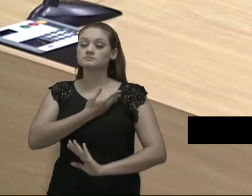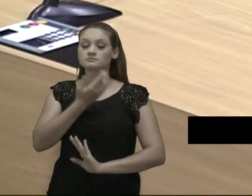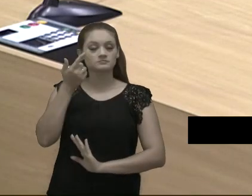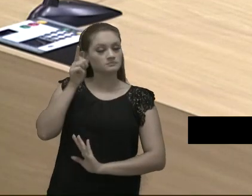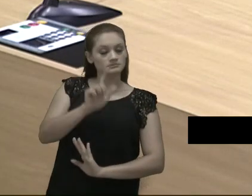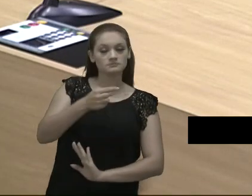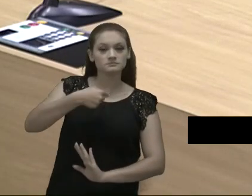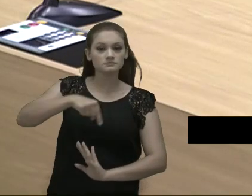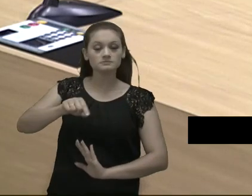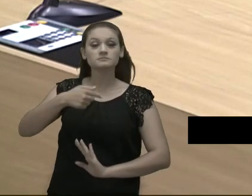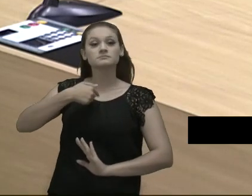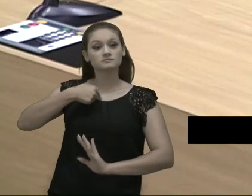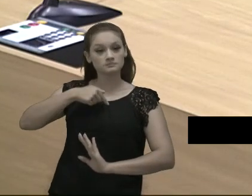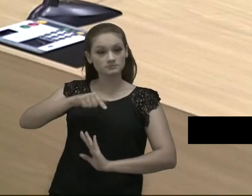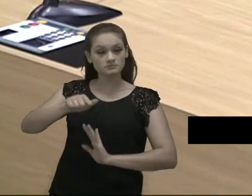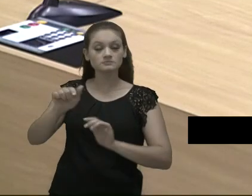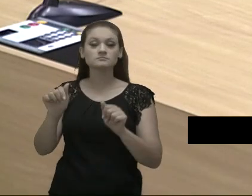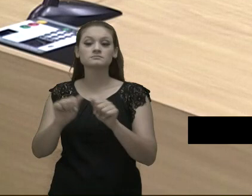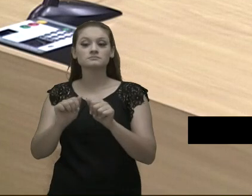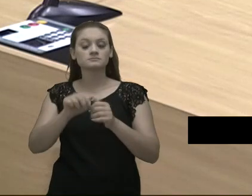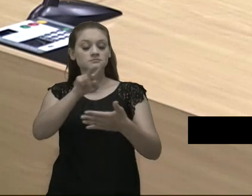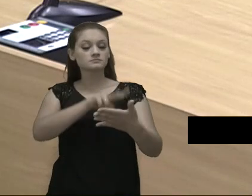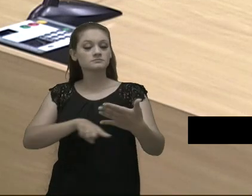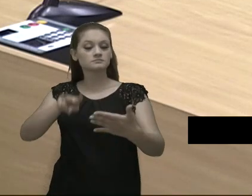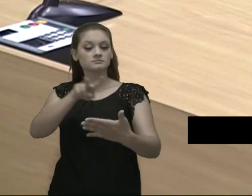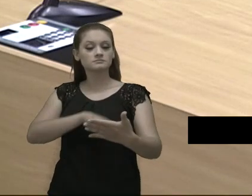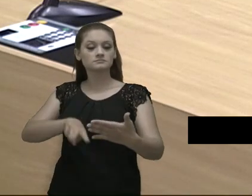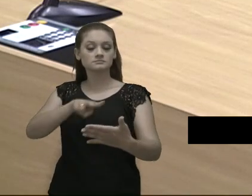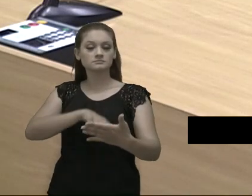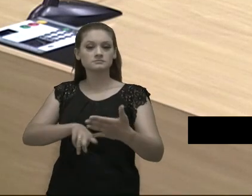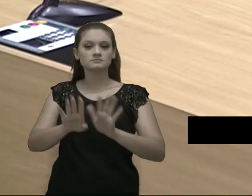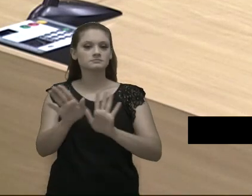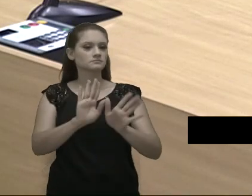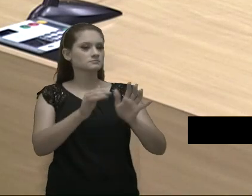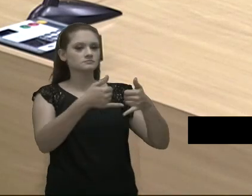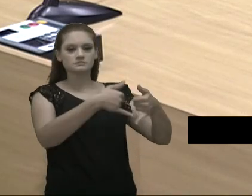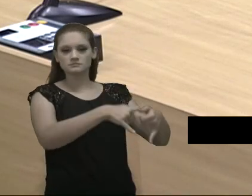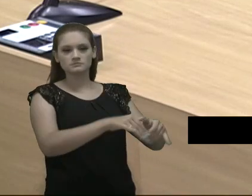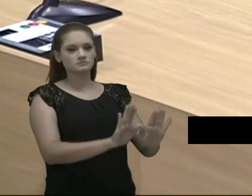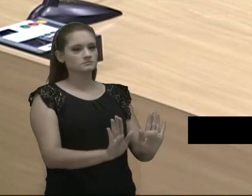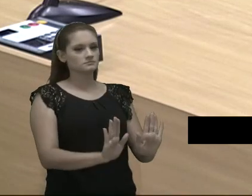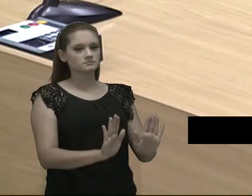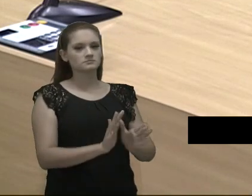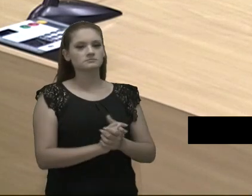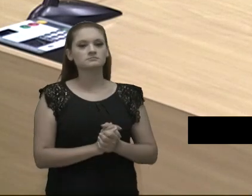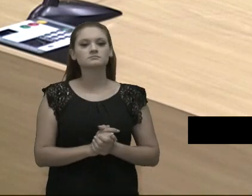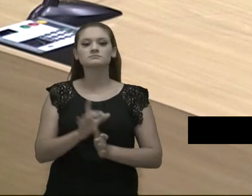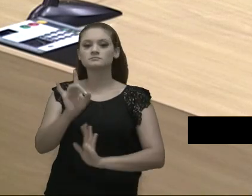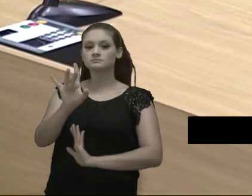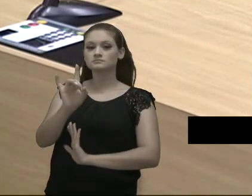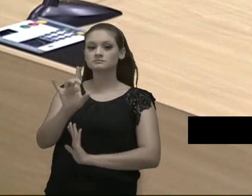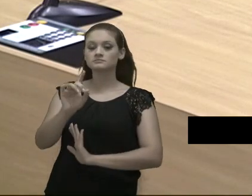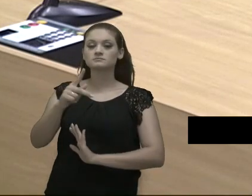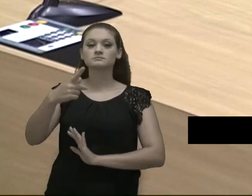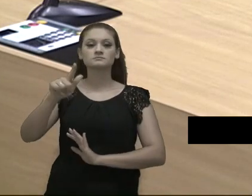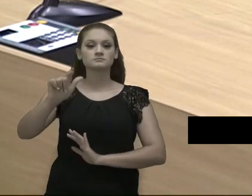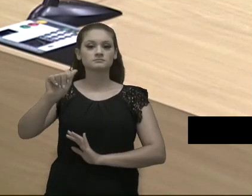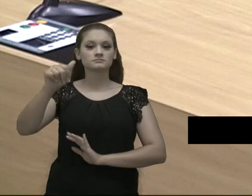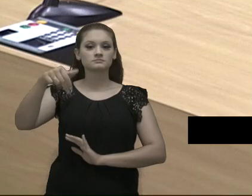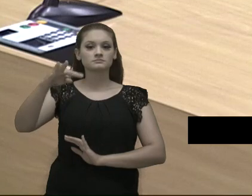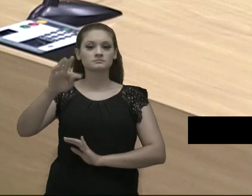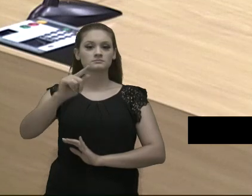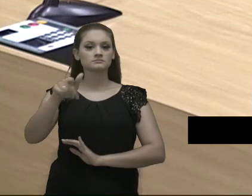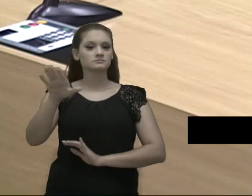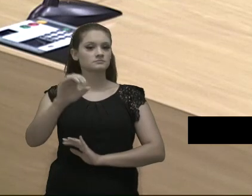ir, eu vou lá e faço avaliação para ele. Mas não, nada eu fixo? Não, eu não só trabalho. Só algum plantão? Não, algum colega.